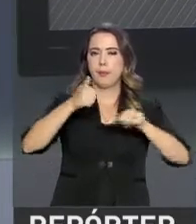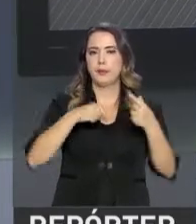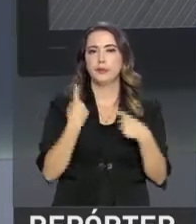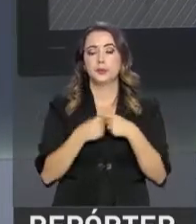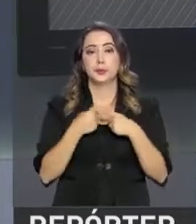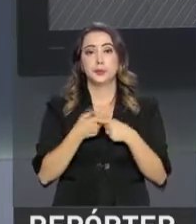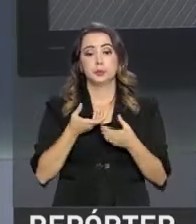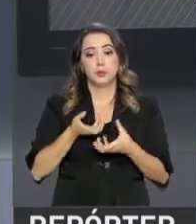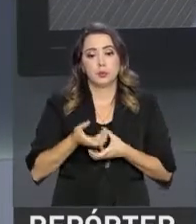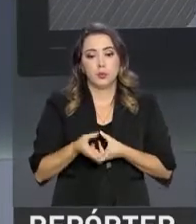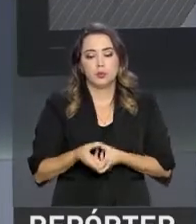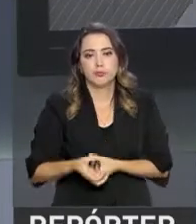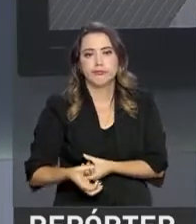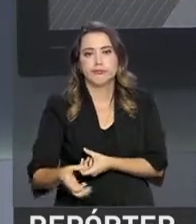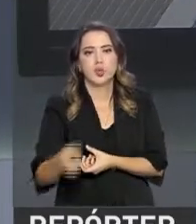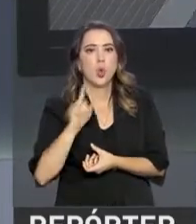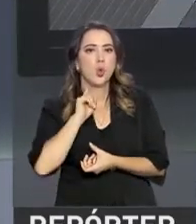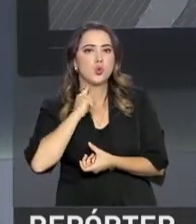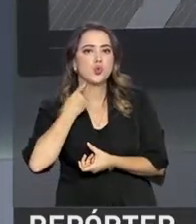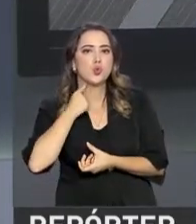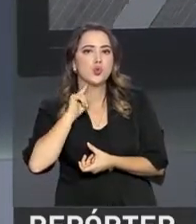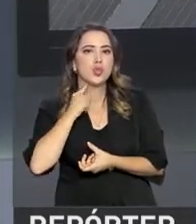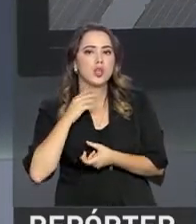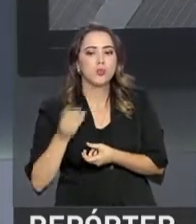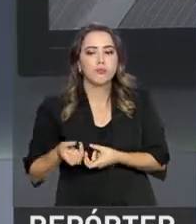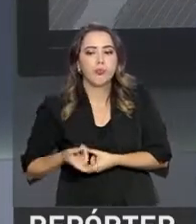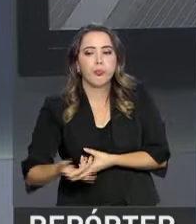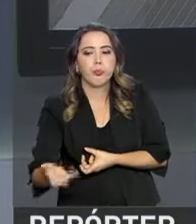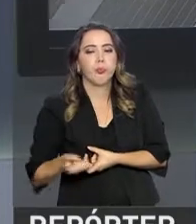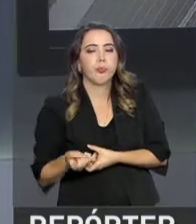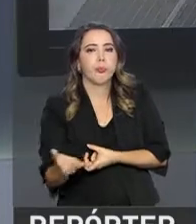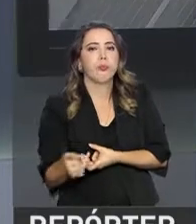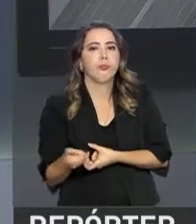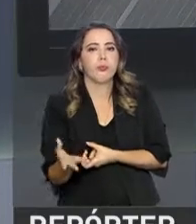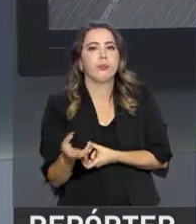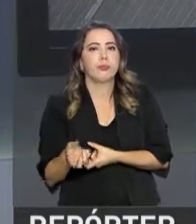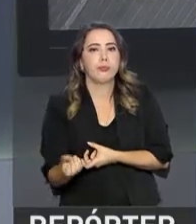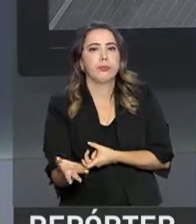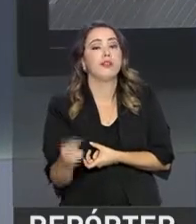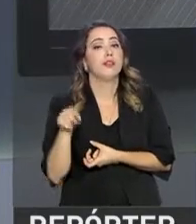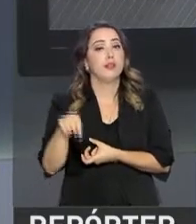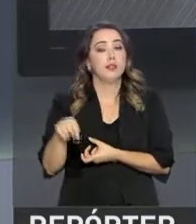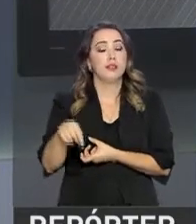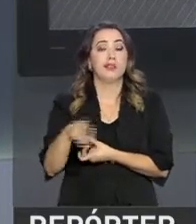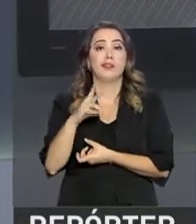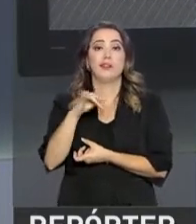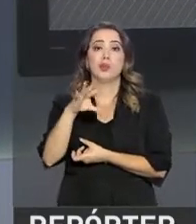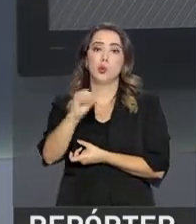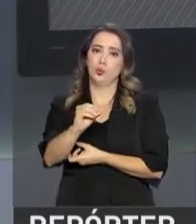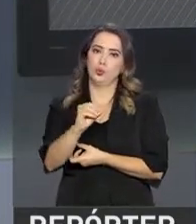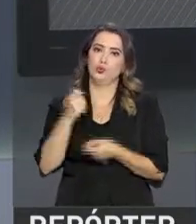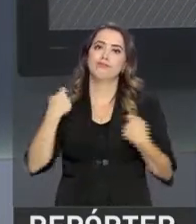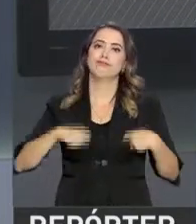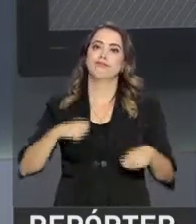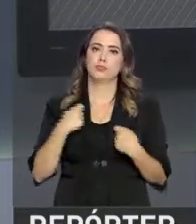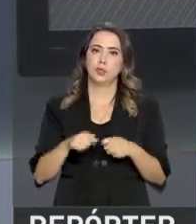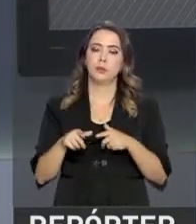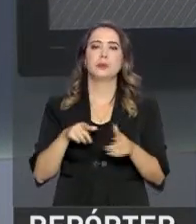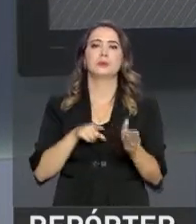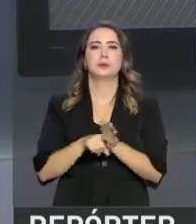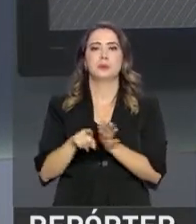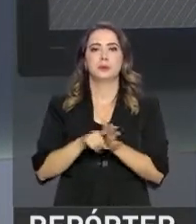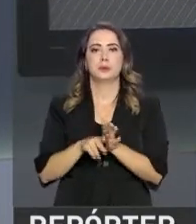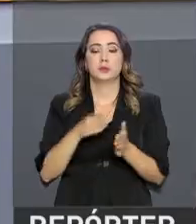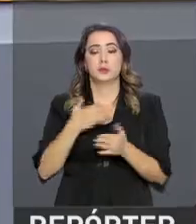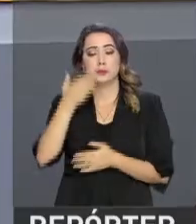ligações ilegais de água não tratada a canais da região. Por nota, a empresa disse também que vai lançar uma auditoria interna para apurar o